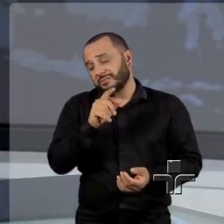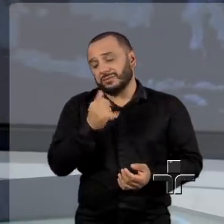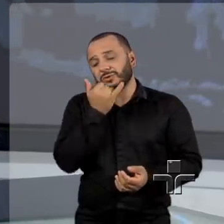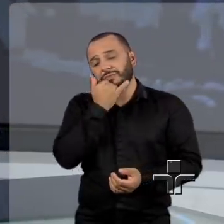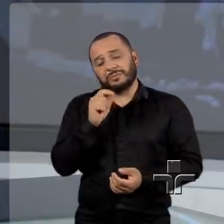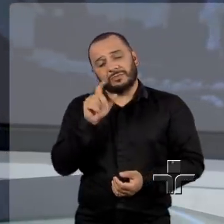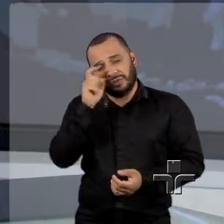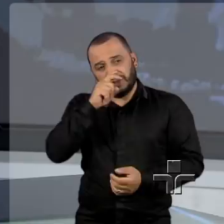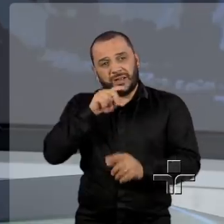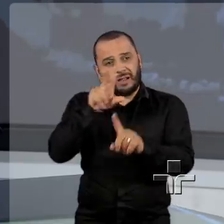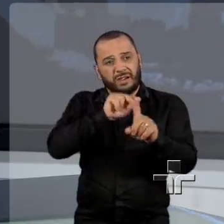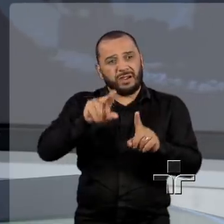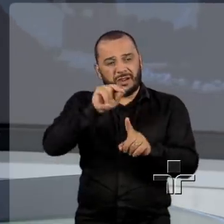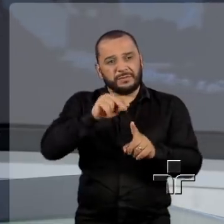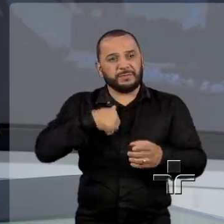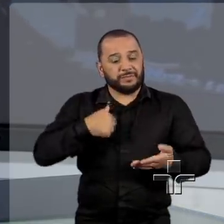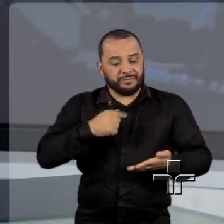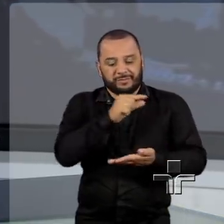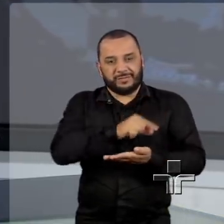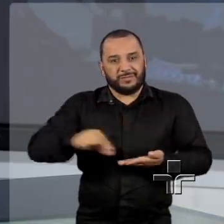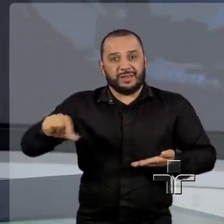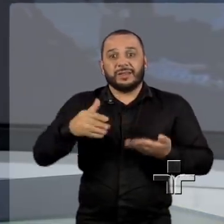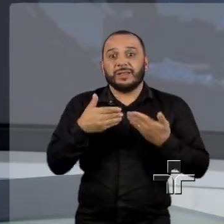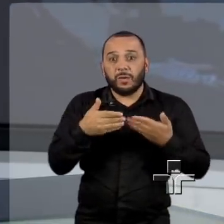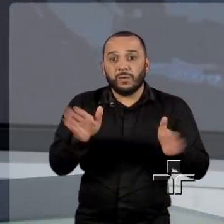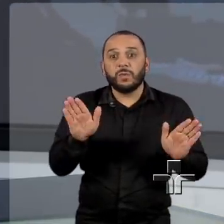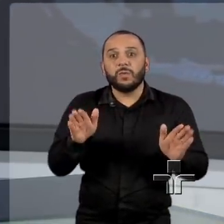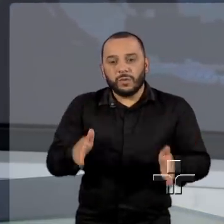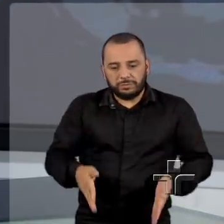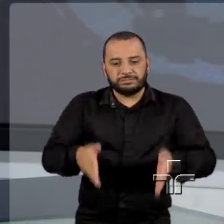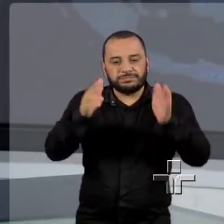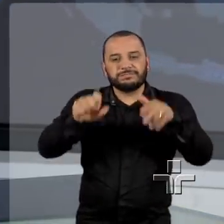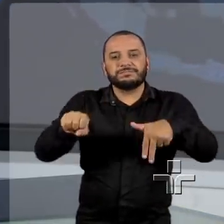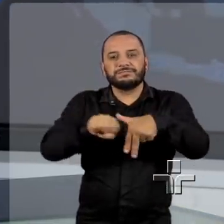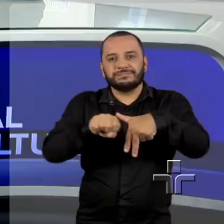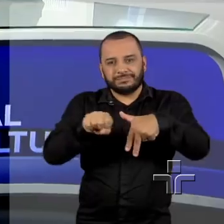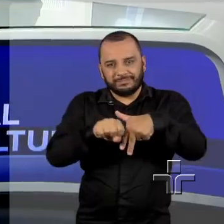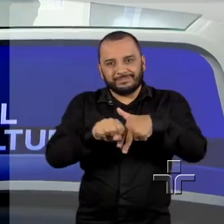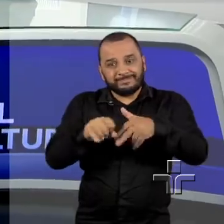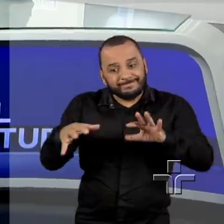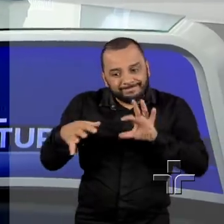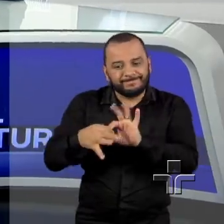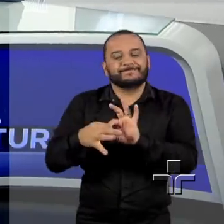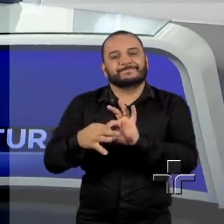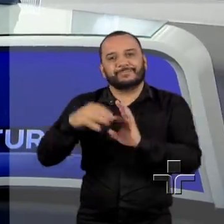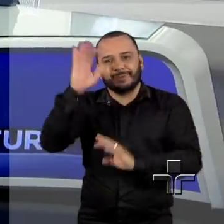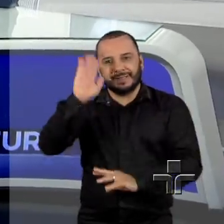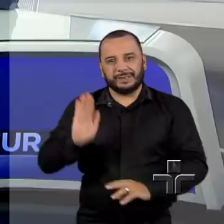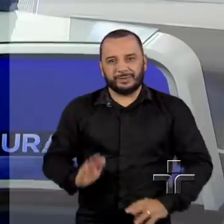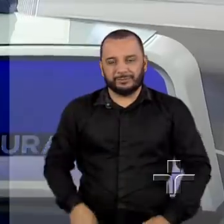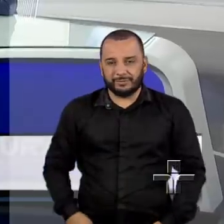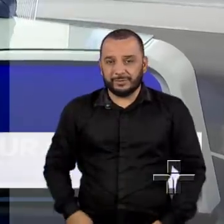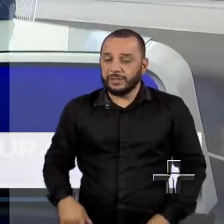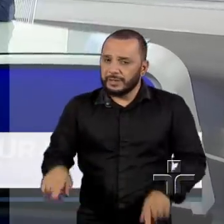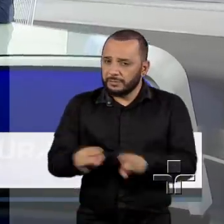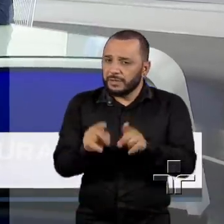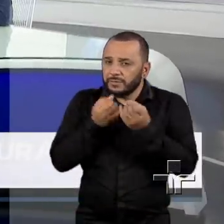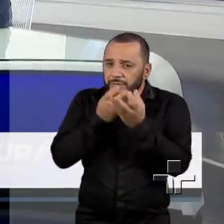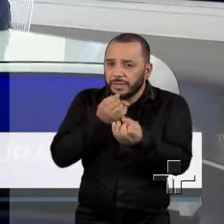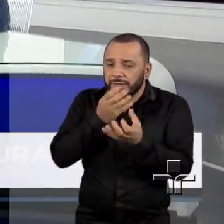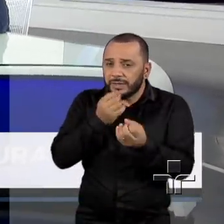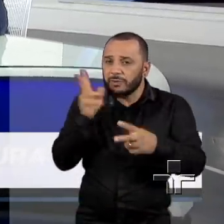seguir, Guiné-Bissau inaugura consulado geral para estreitar laços com o Brasil. E as últimas informações sobre a prisão